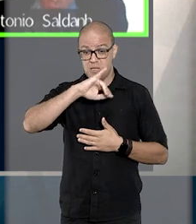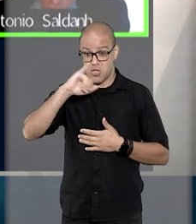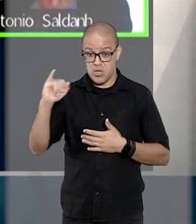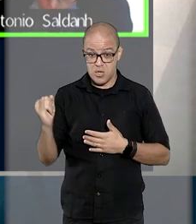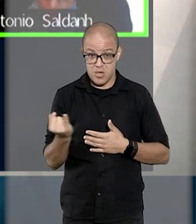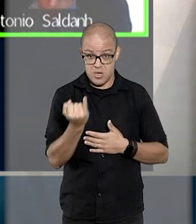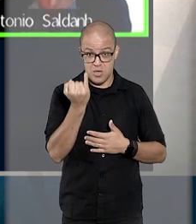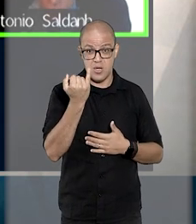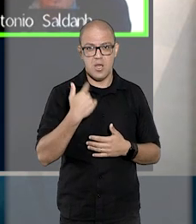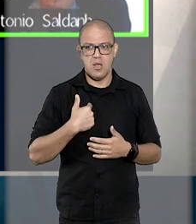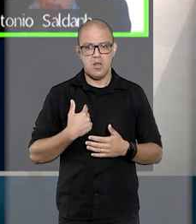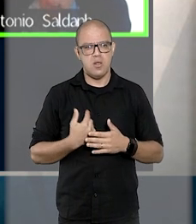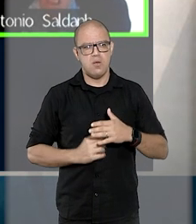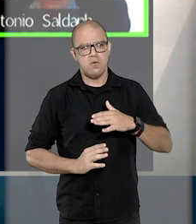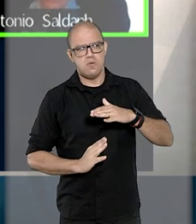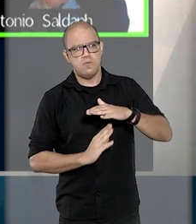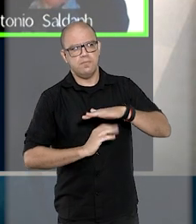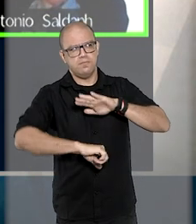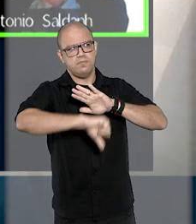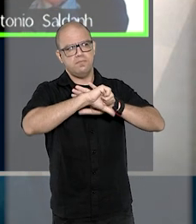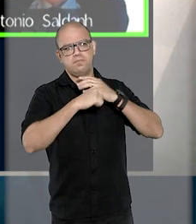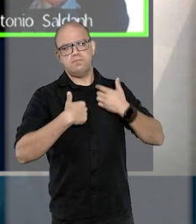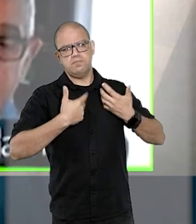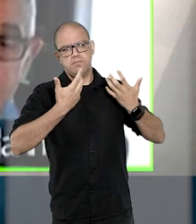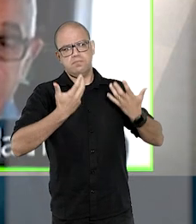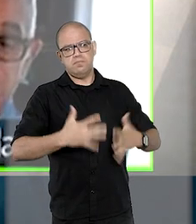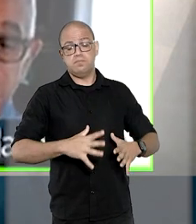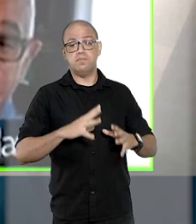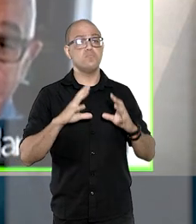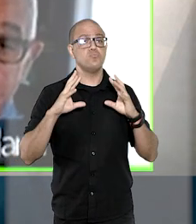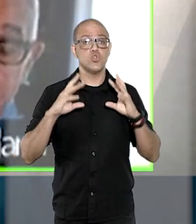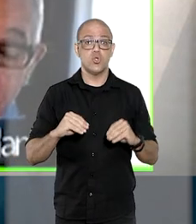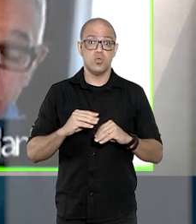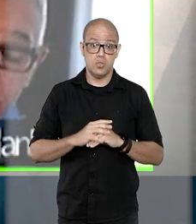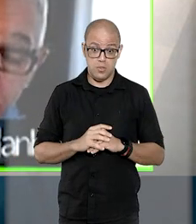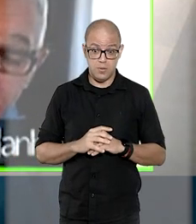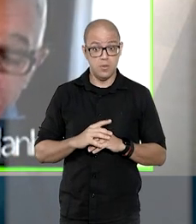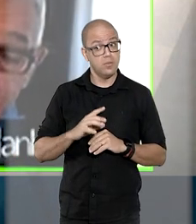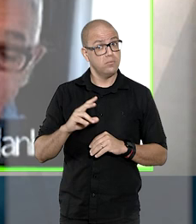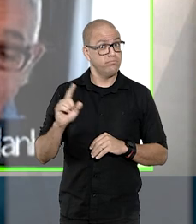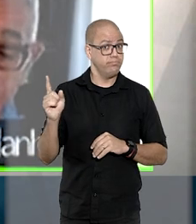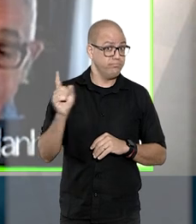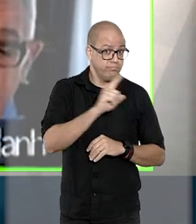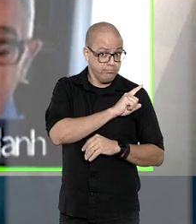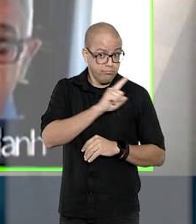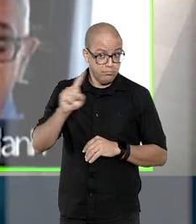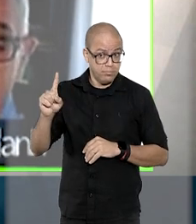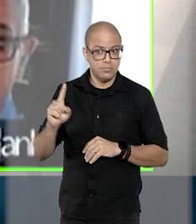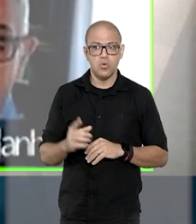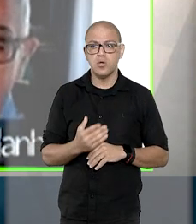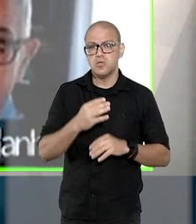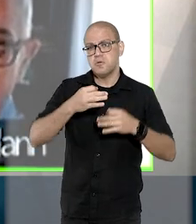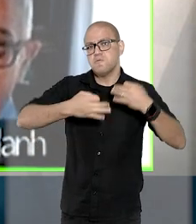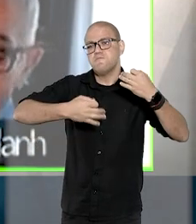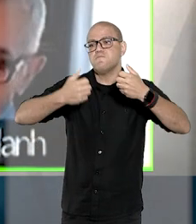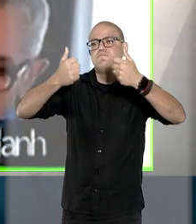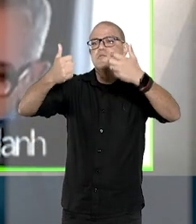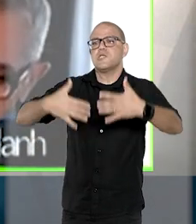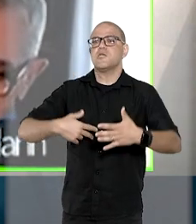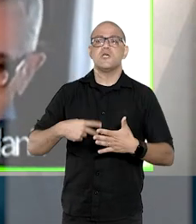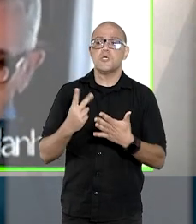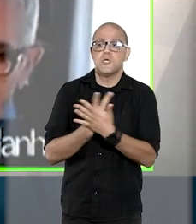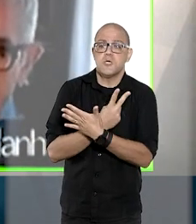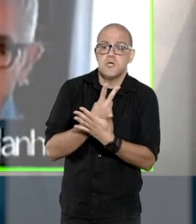direito a não autoincriminação não é absoluto, motivo pelo qual não se pode ser invocado para justificar condutas